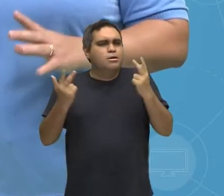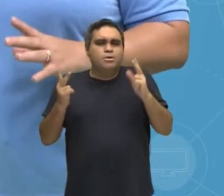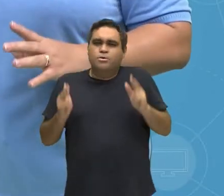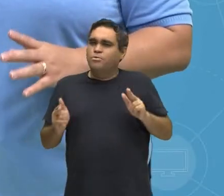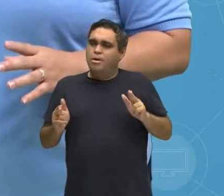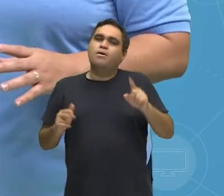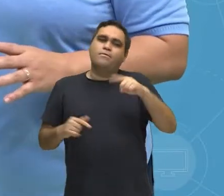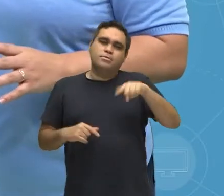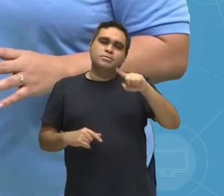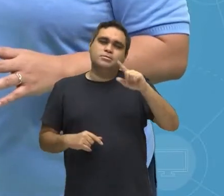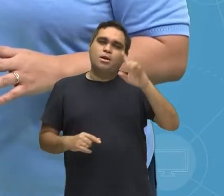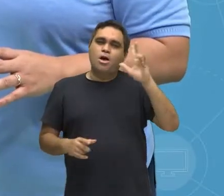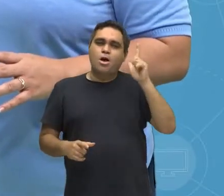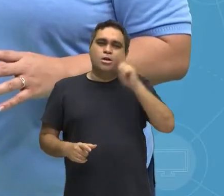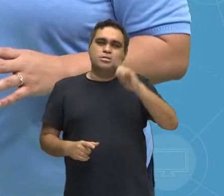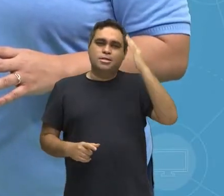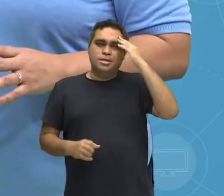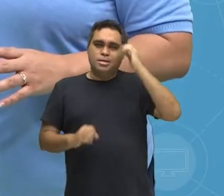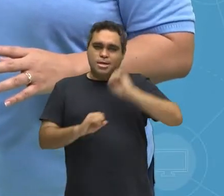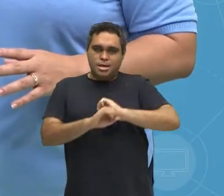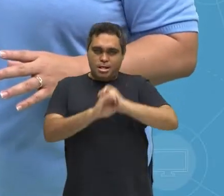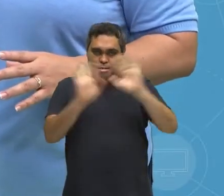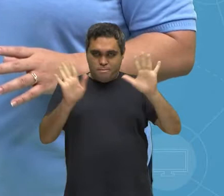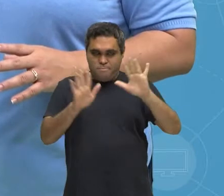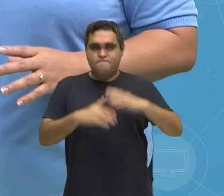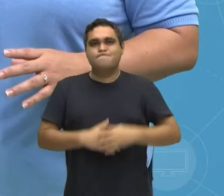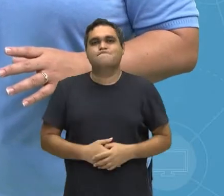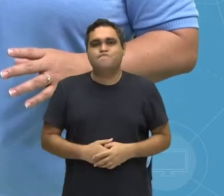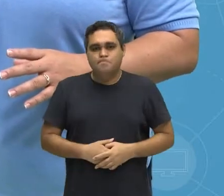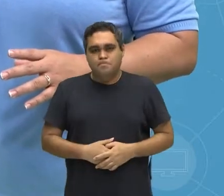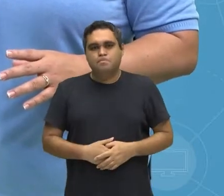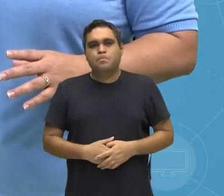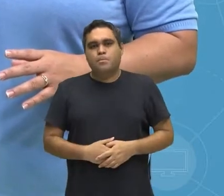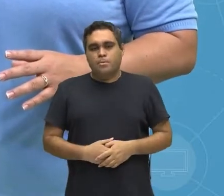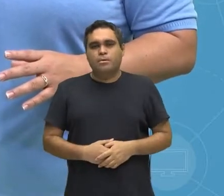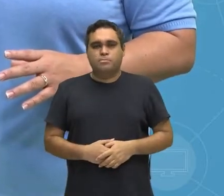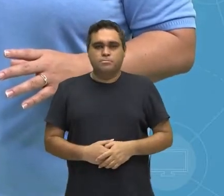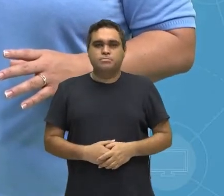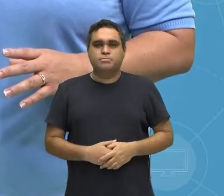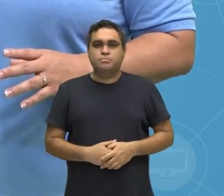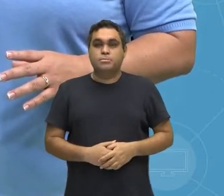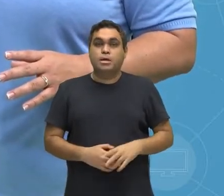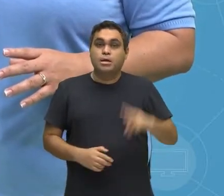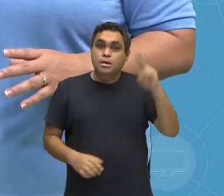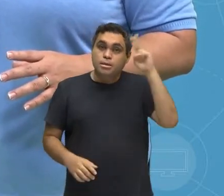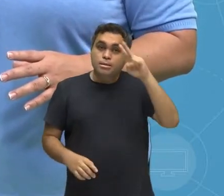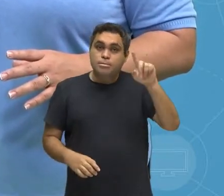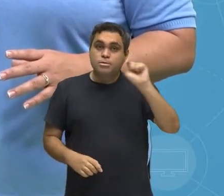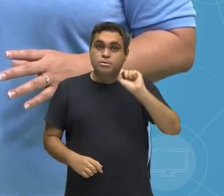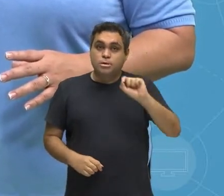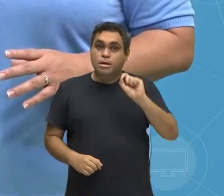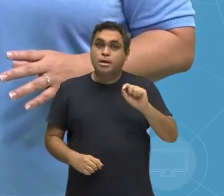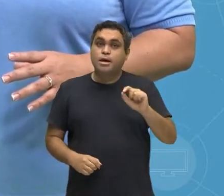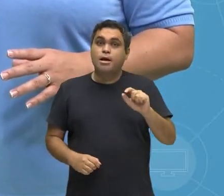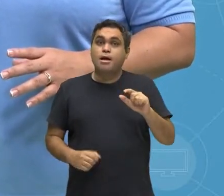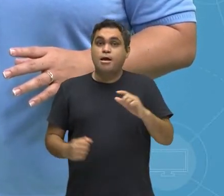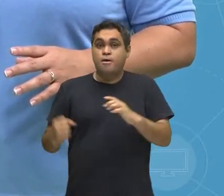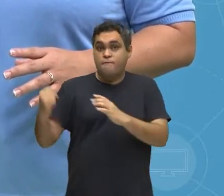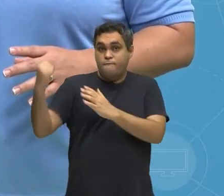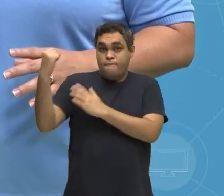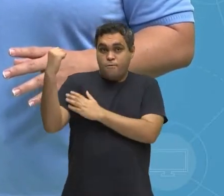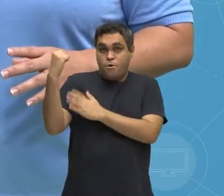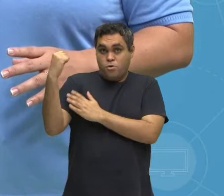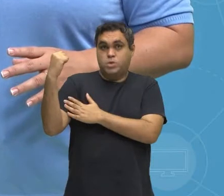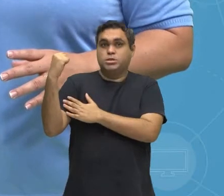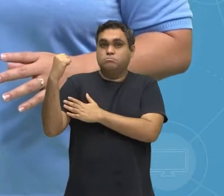já vão conseguir imaginar como que é esse esporte. Lembrando que é o quê? Para medir a força física